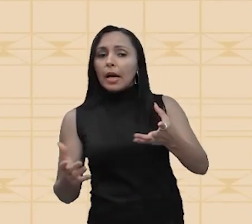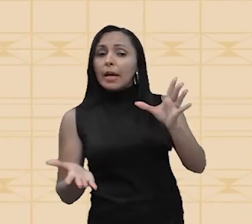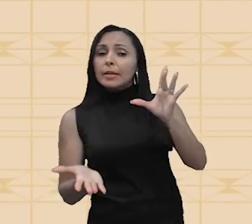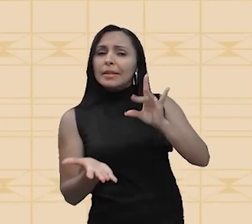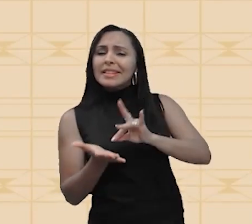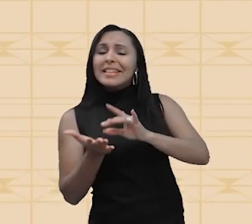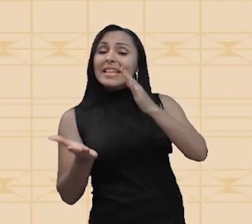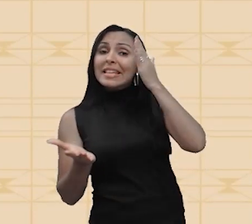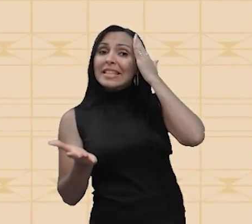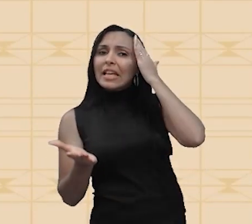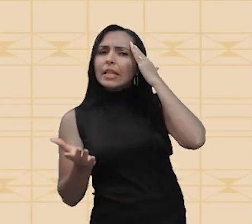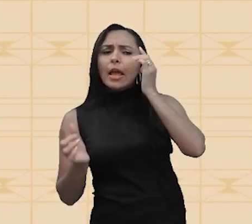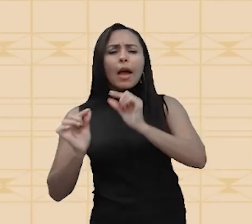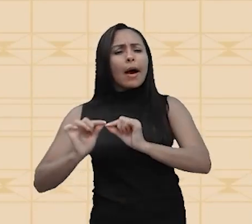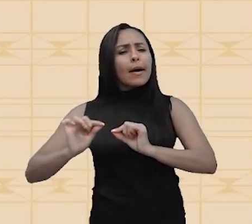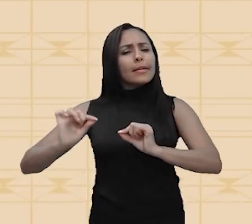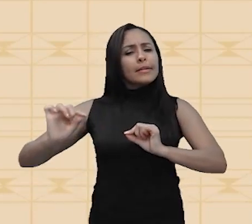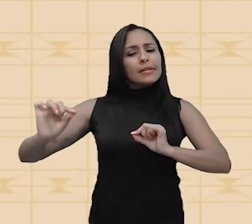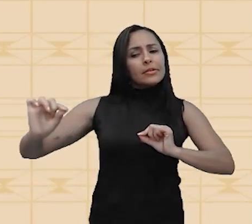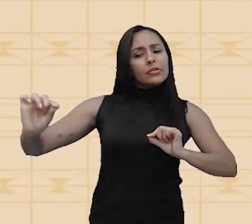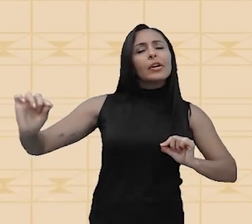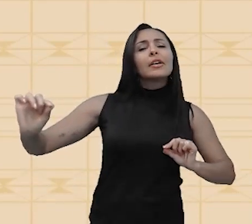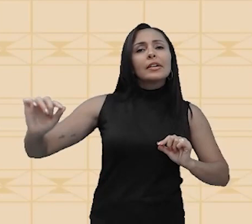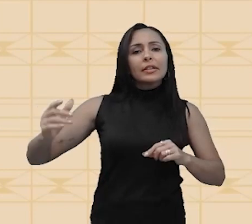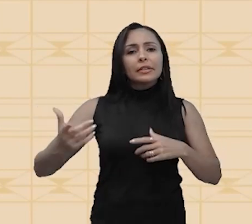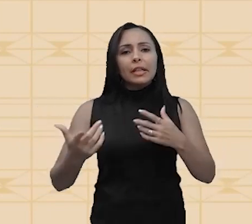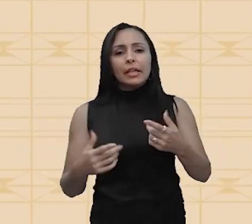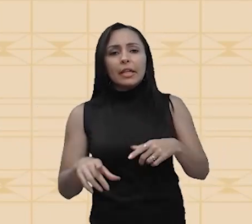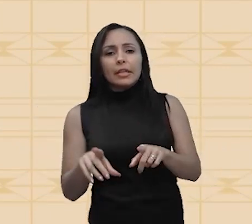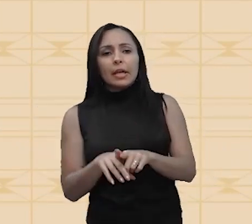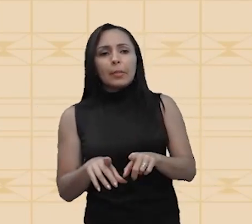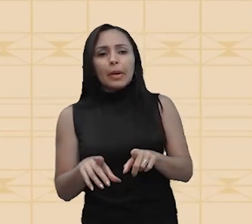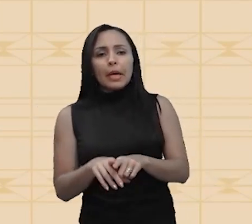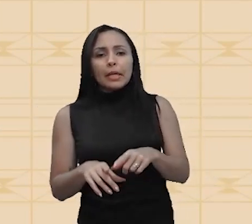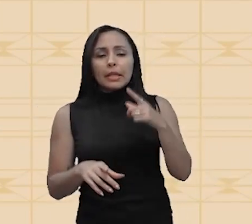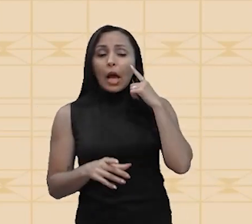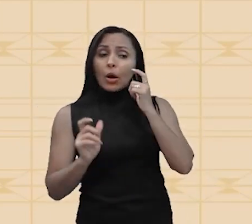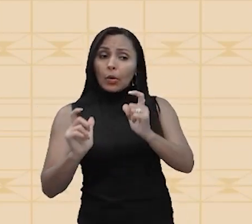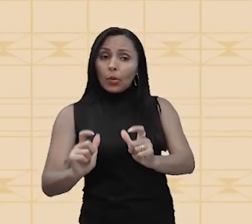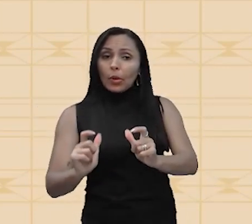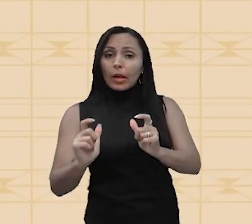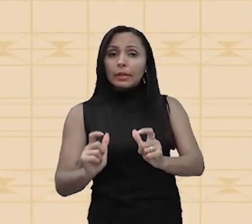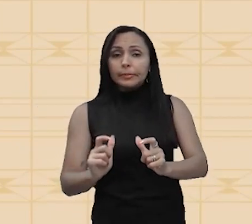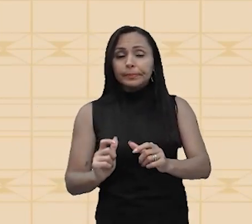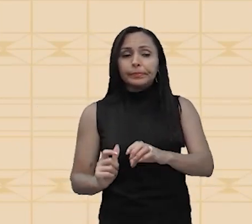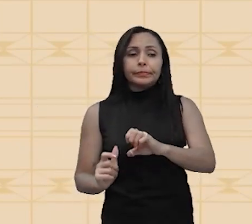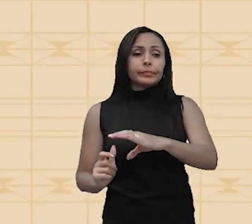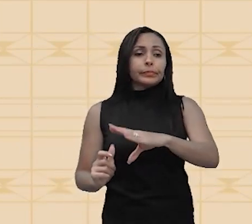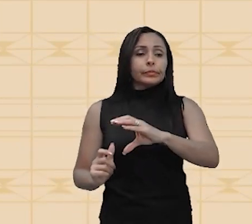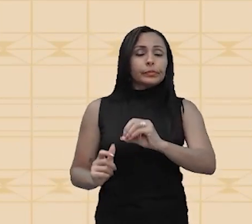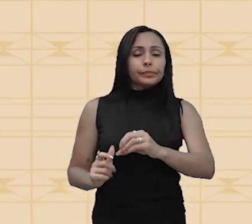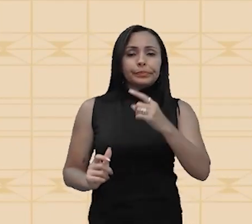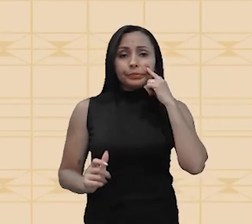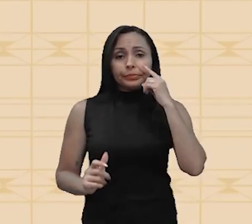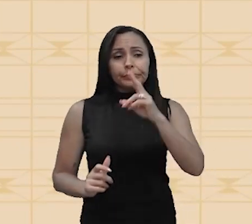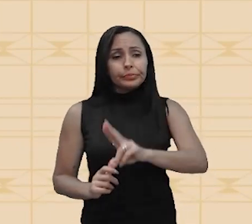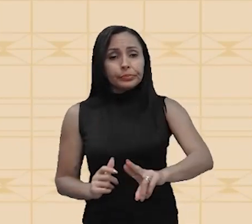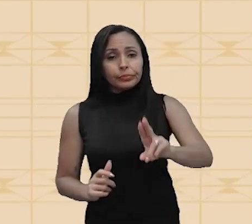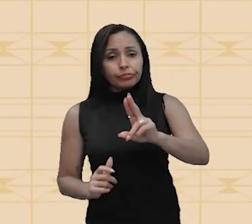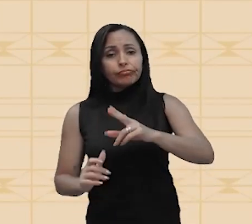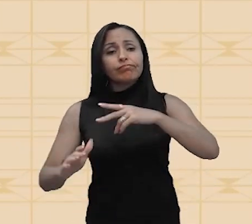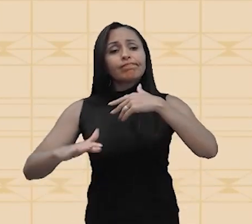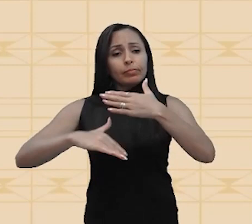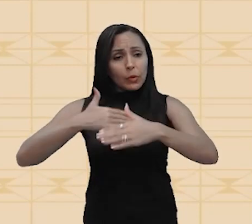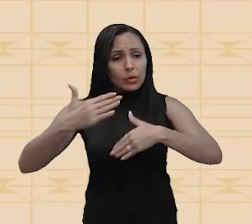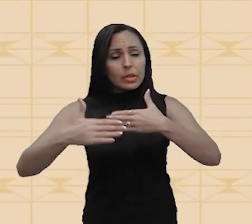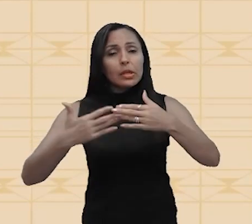entender a distância que ele está. Assim como ocorre na ecolocalização e assim como os sonares utilizam o processo em que eles